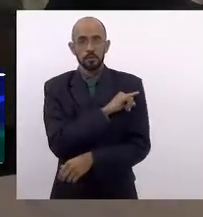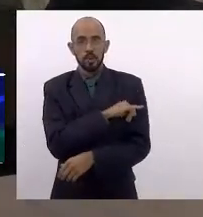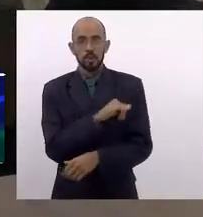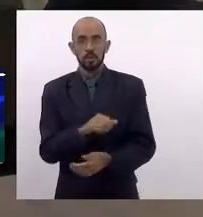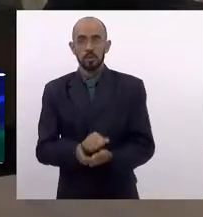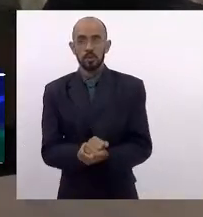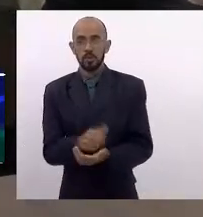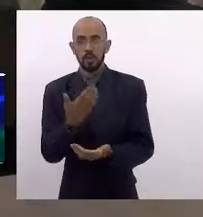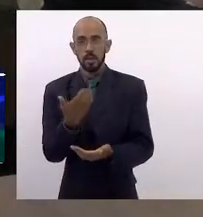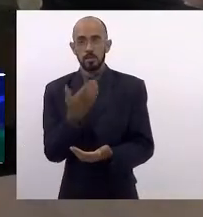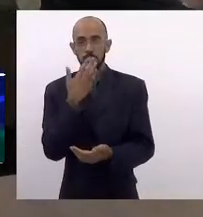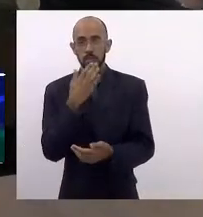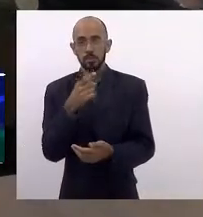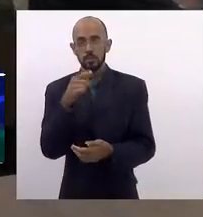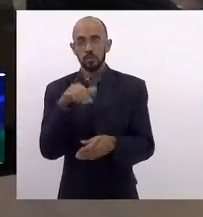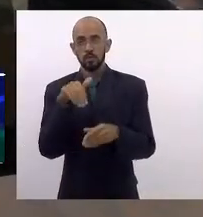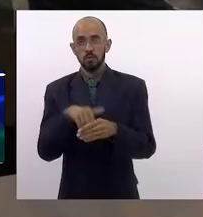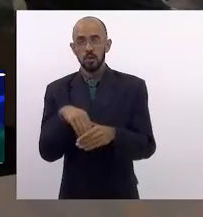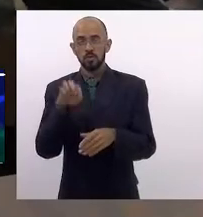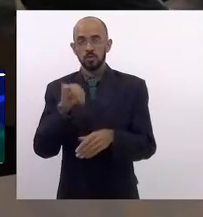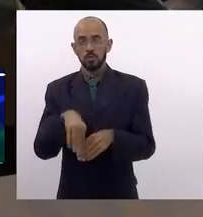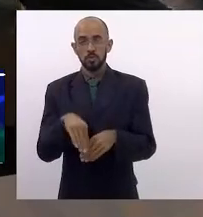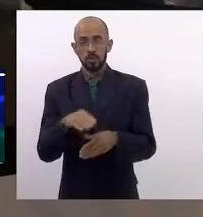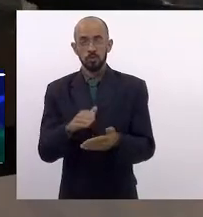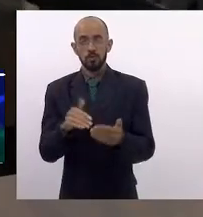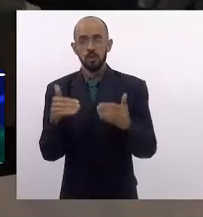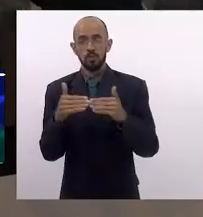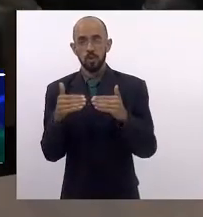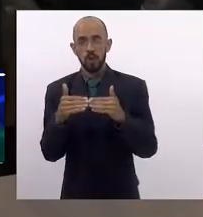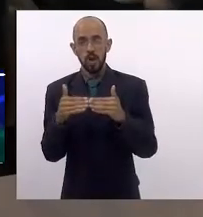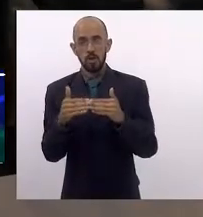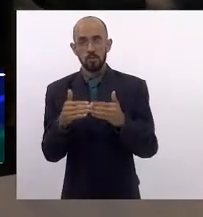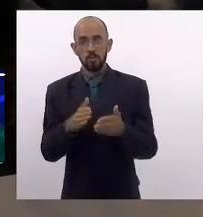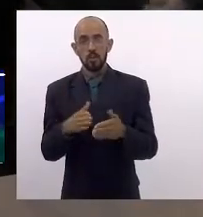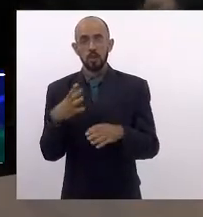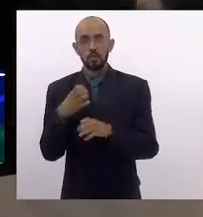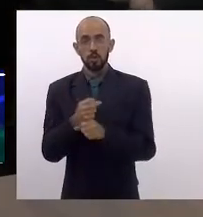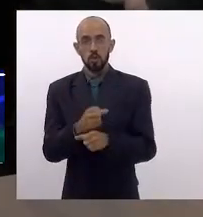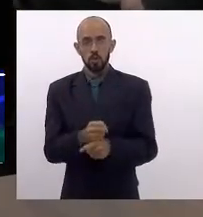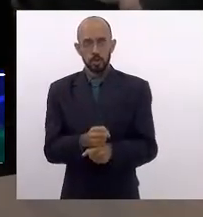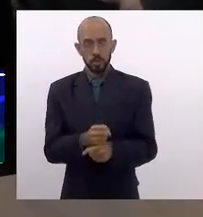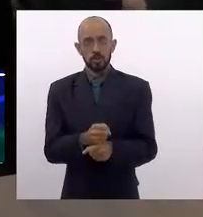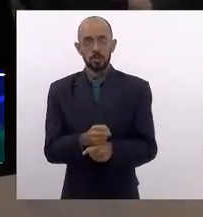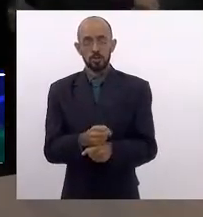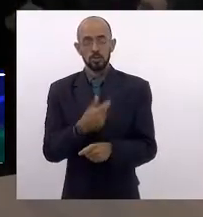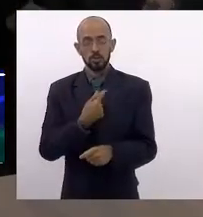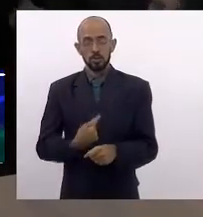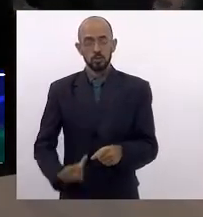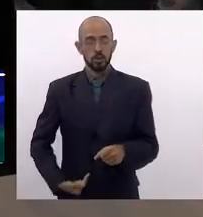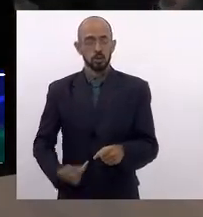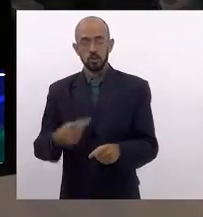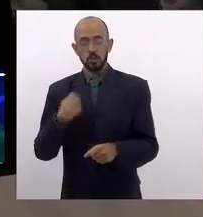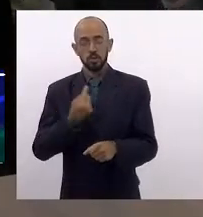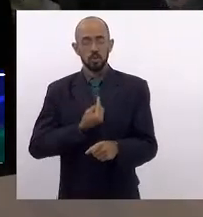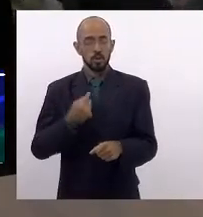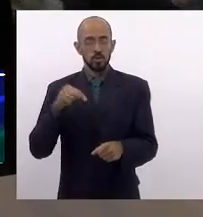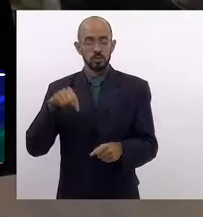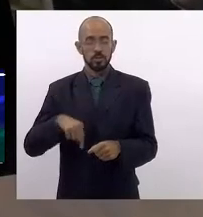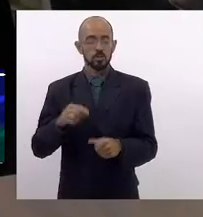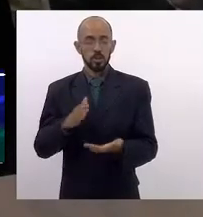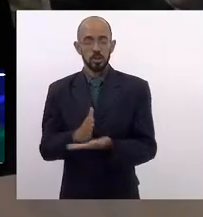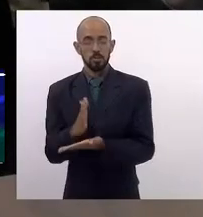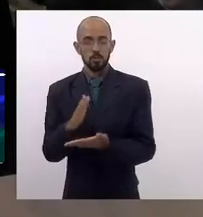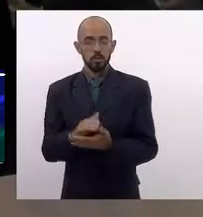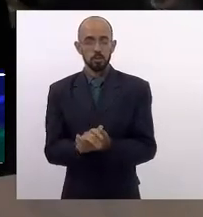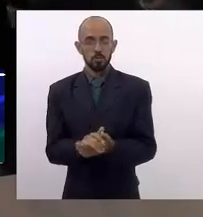quero pedir o voto sim favorável à aprovação das contas do governador que nós estamos aqui agora aprovado por